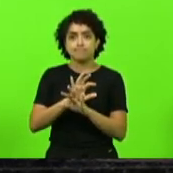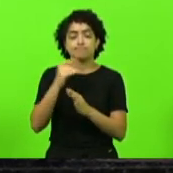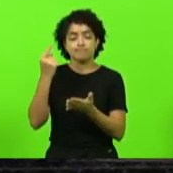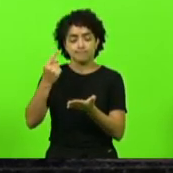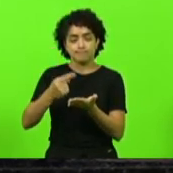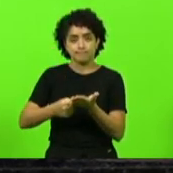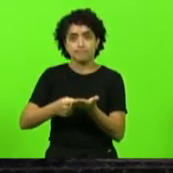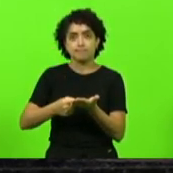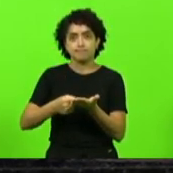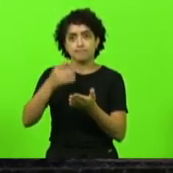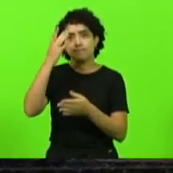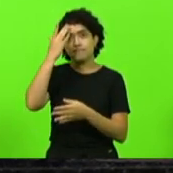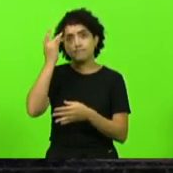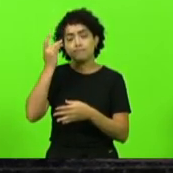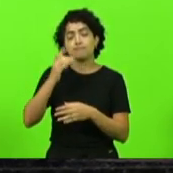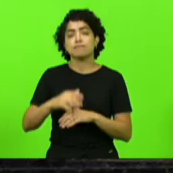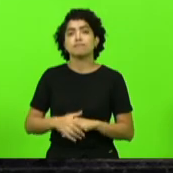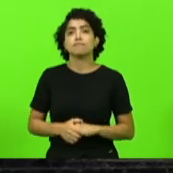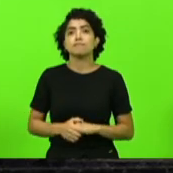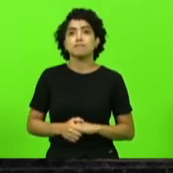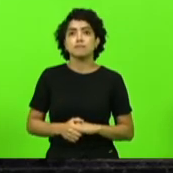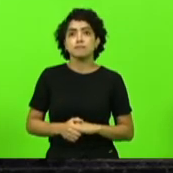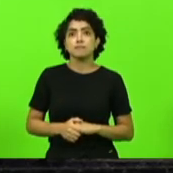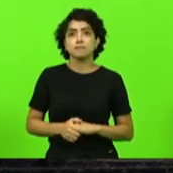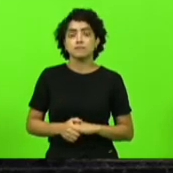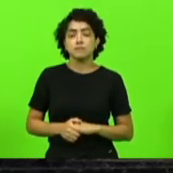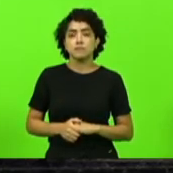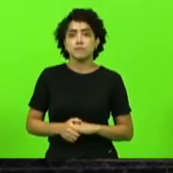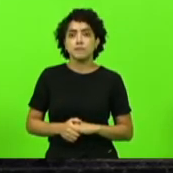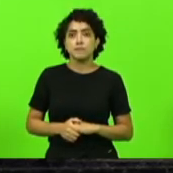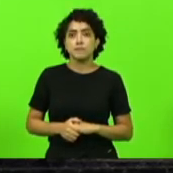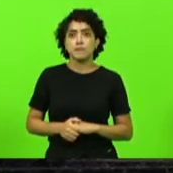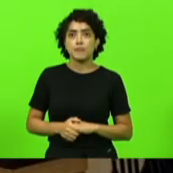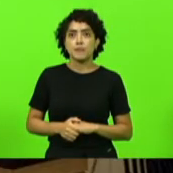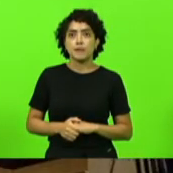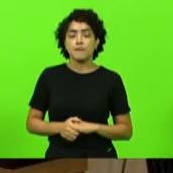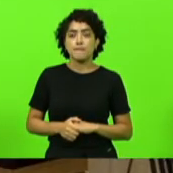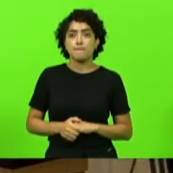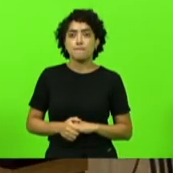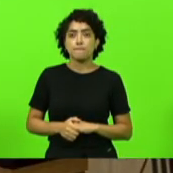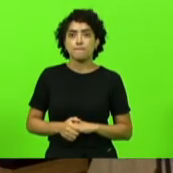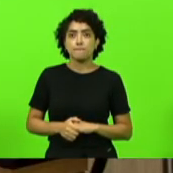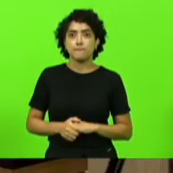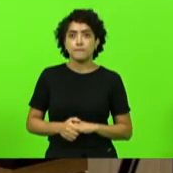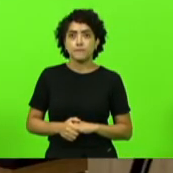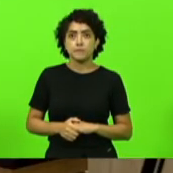ordinária amanhã no horário regimental. Está encerrada a presente sessão.